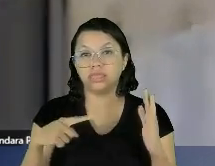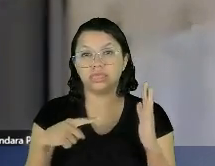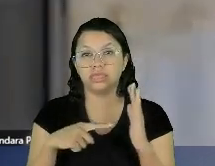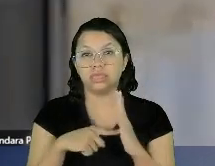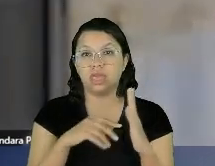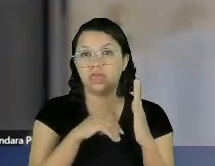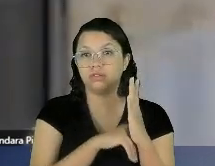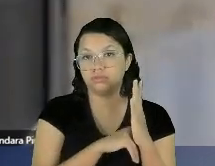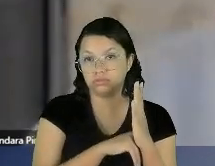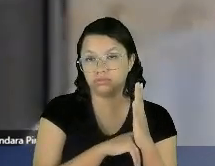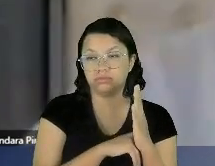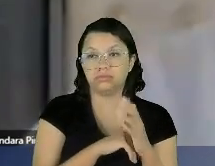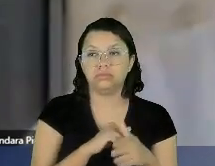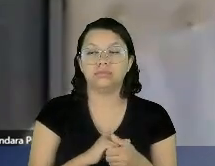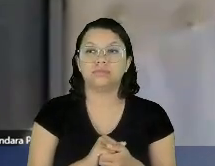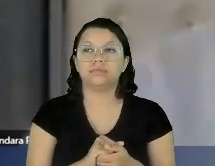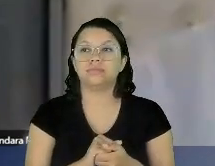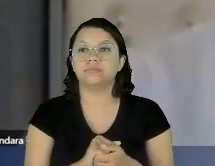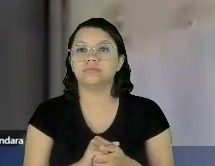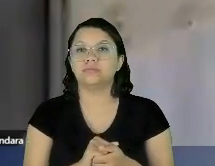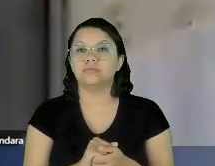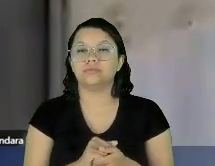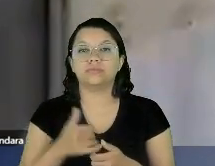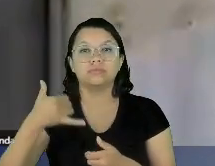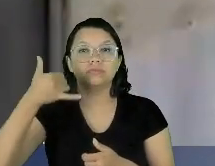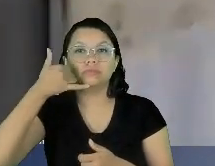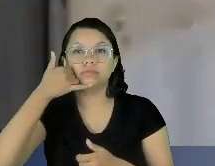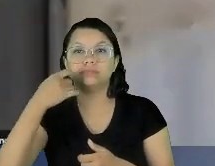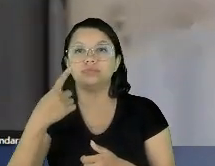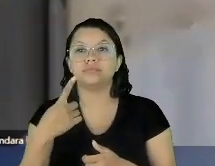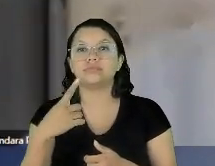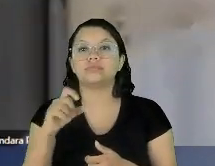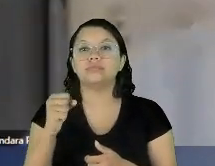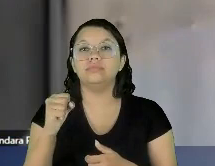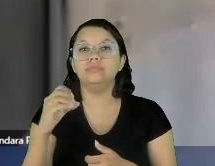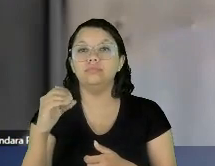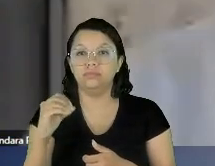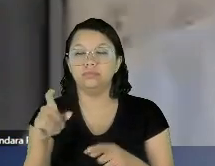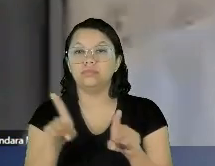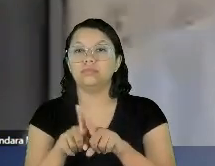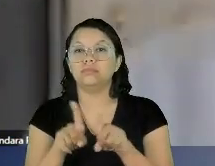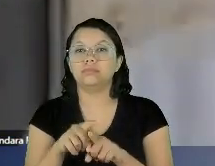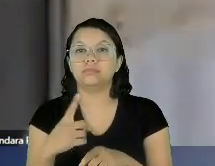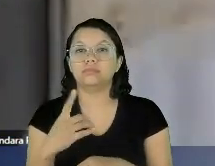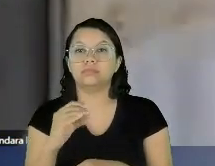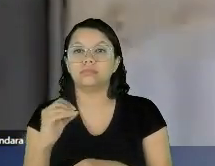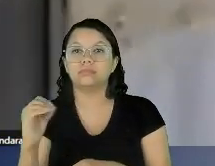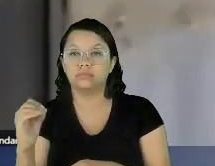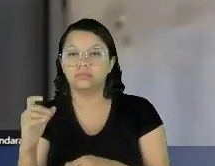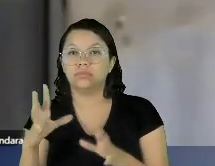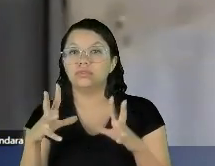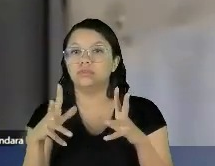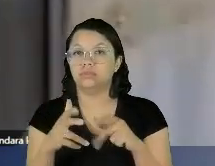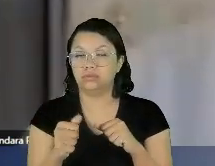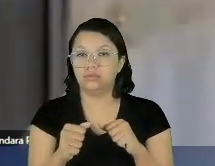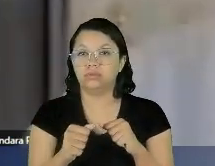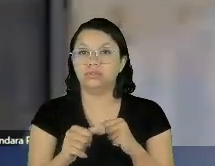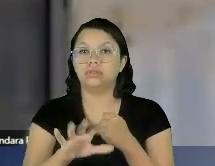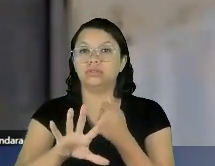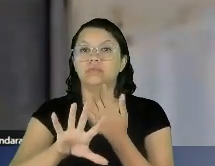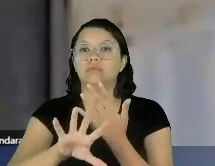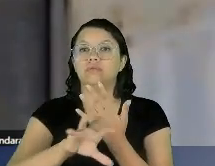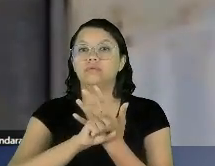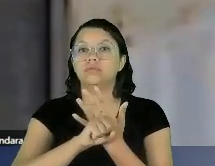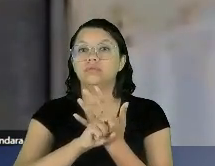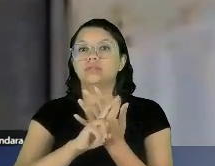existe essa possibilidade da denúncia anônima pelo Disque 180 ou pelo Disque 100 e pelas ouvidorias